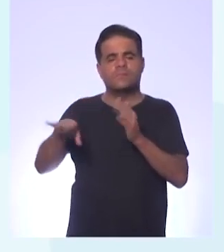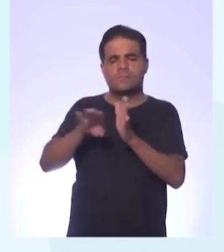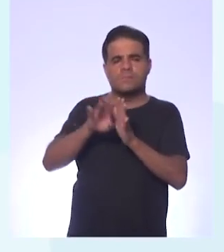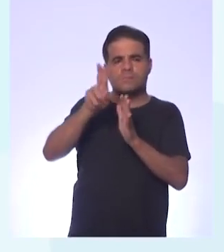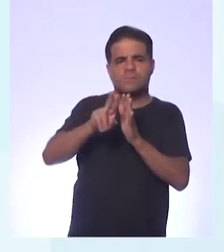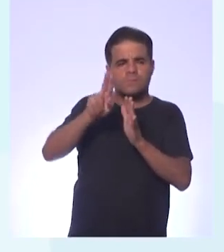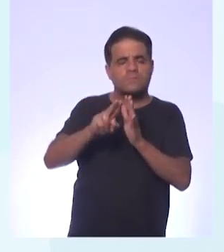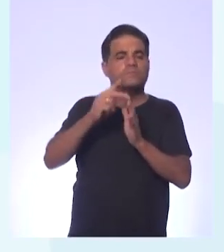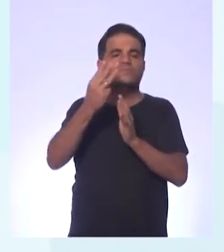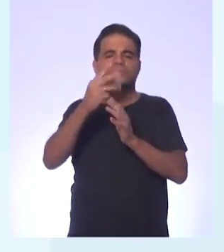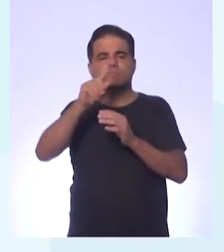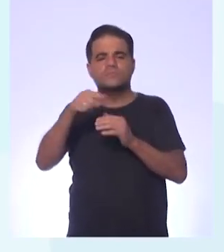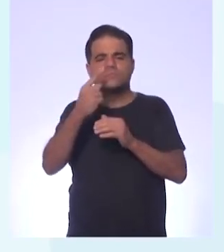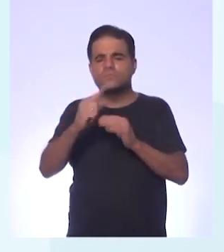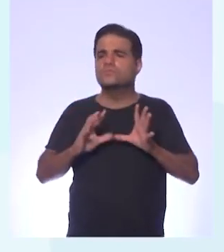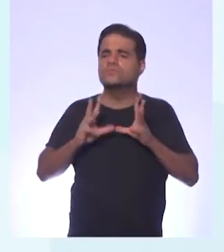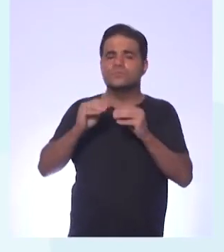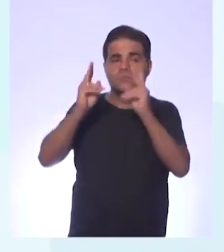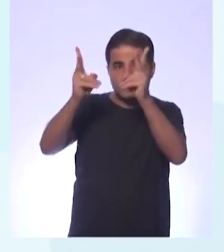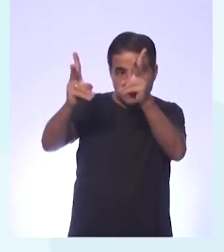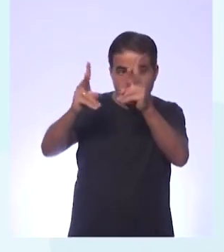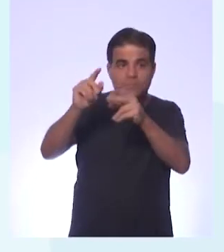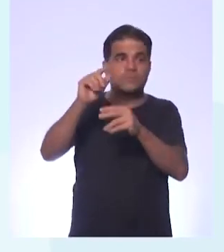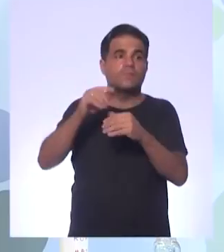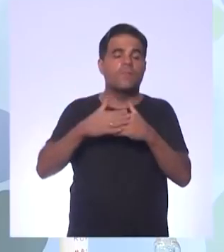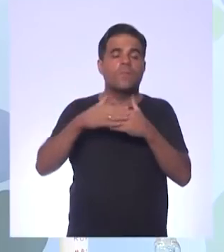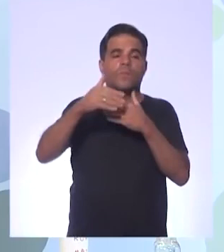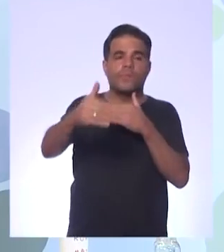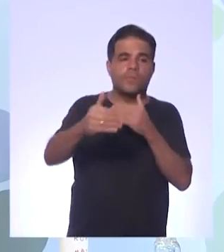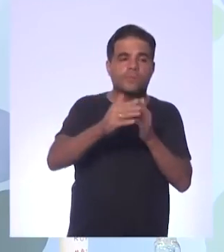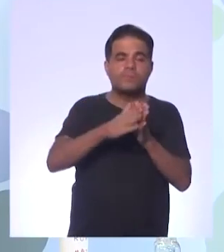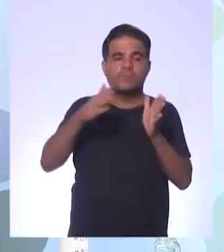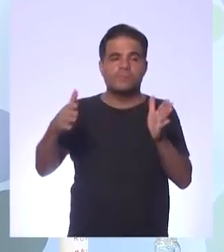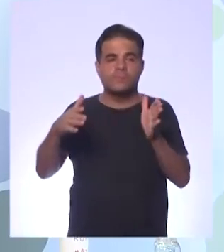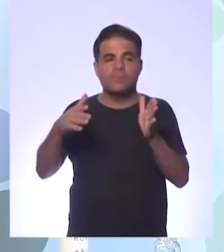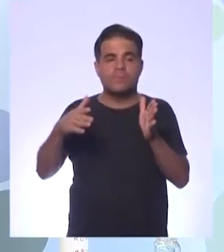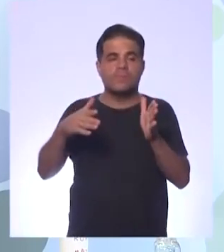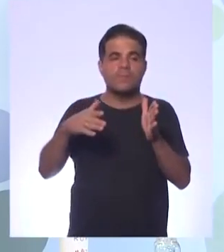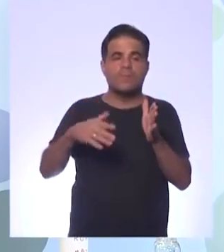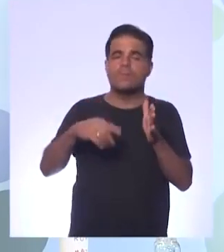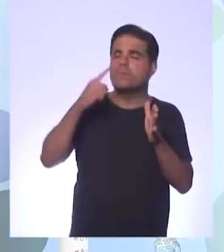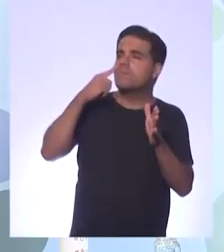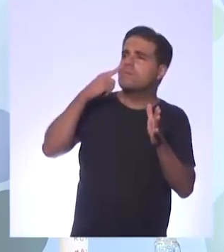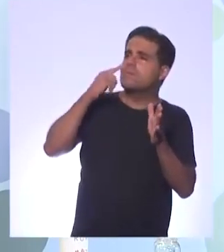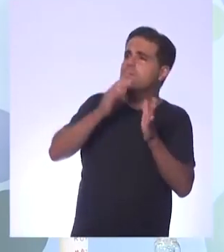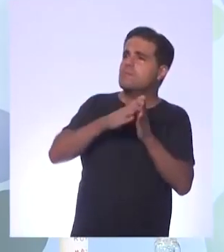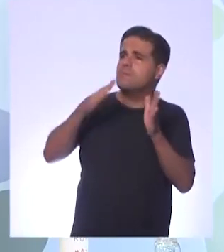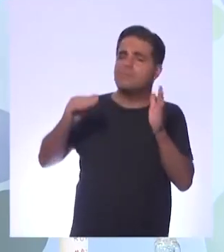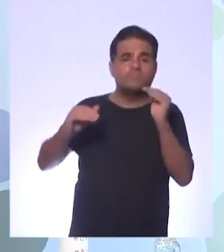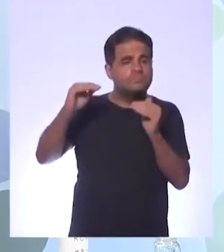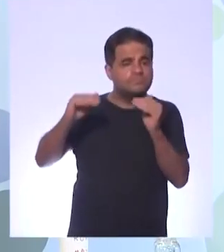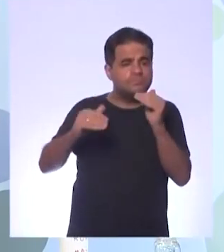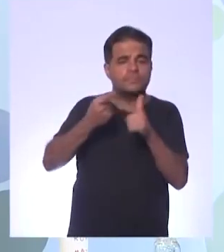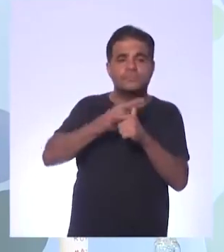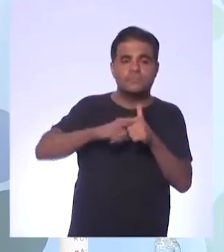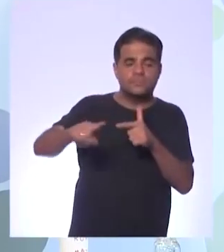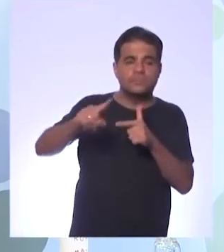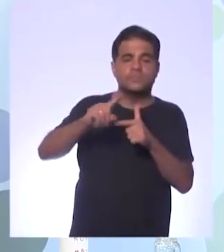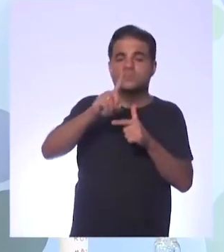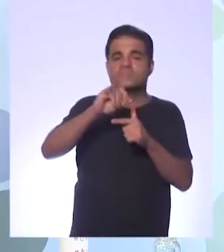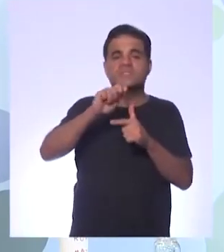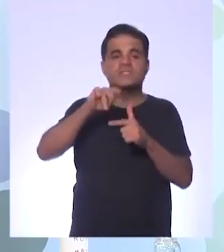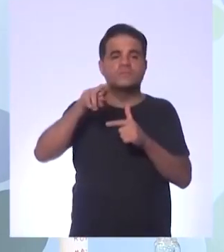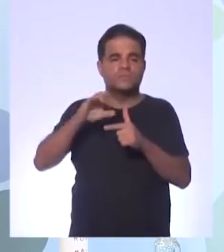aproximadamente 3,1. Então, não, né? Calma, vamos antecipar. Eu medi o comprimento, dividi pelo diâmetro